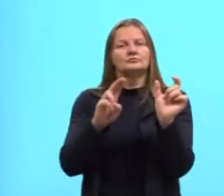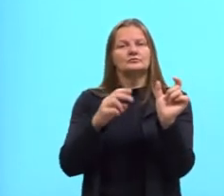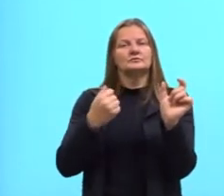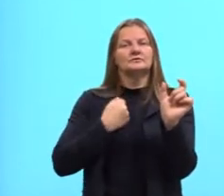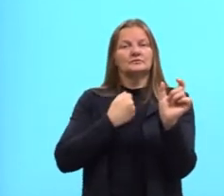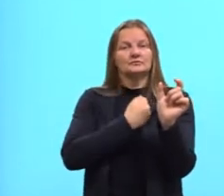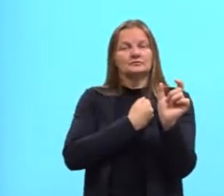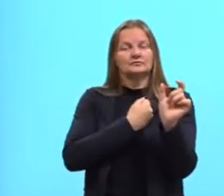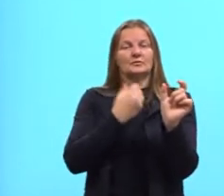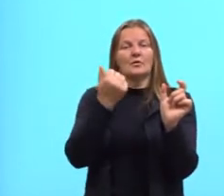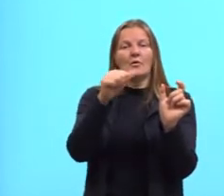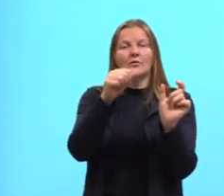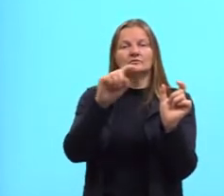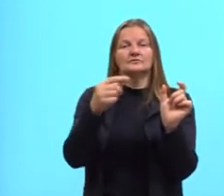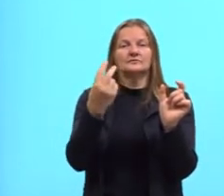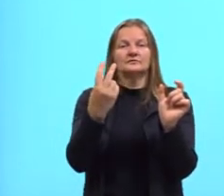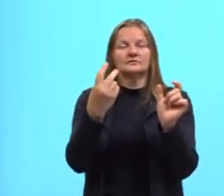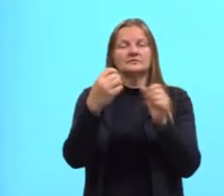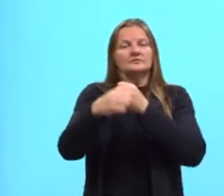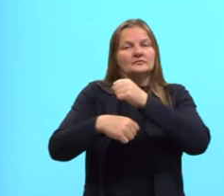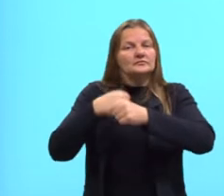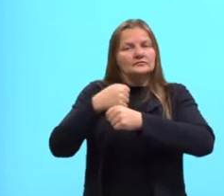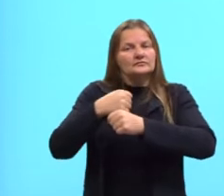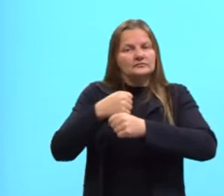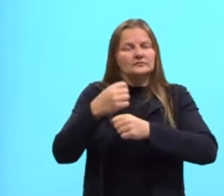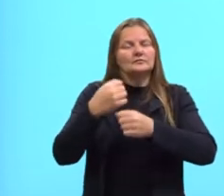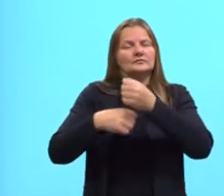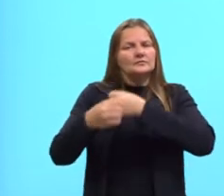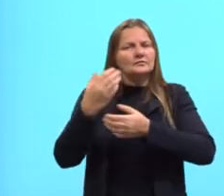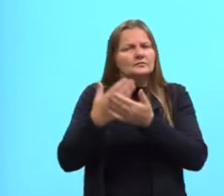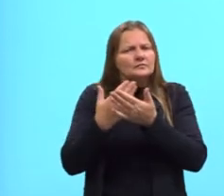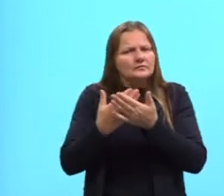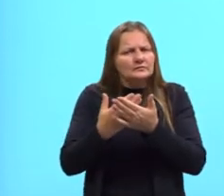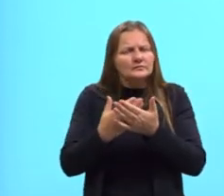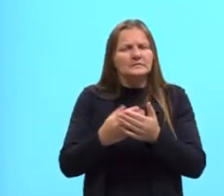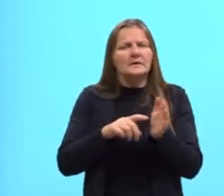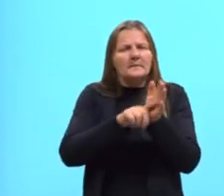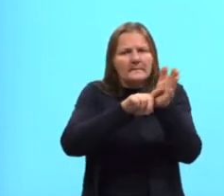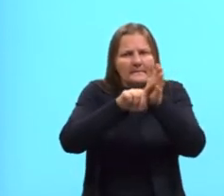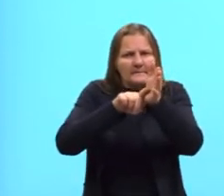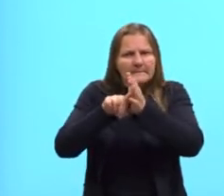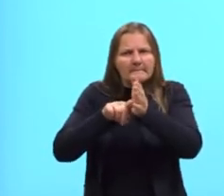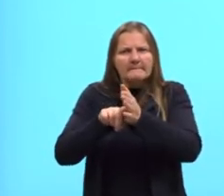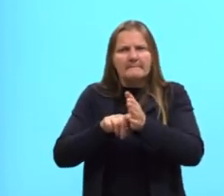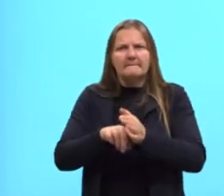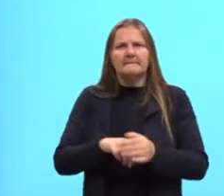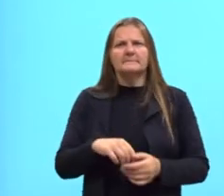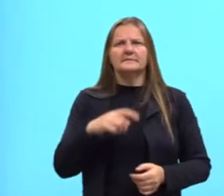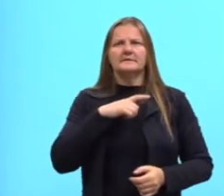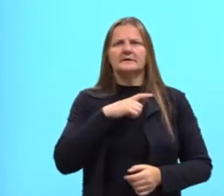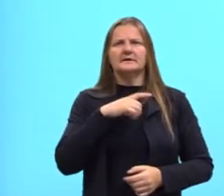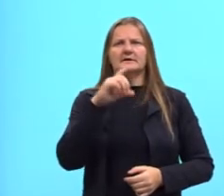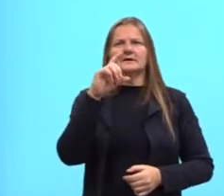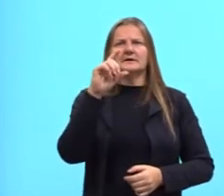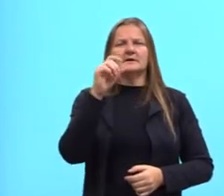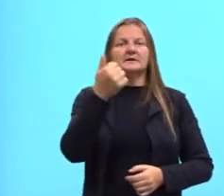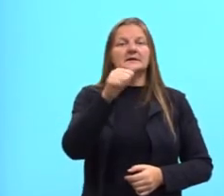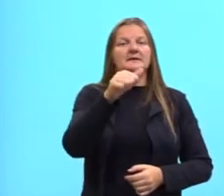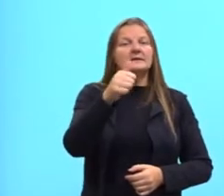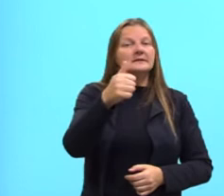né 11,2 anos ali na nossa no ano da nossa pesquisa seria o